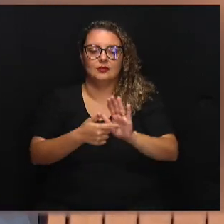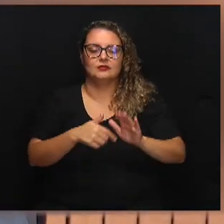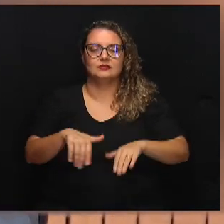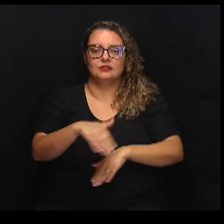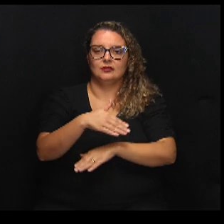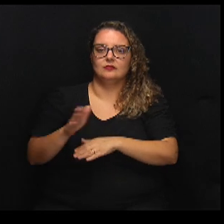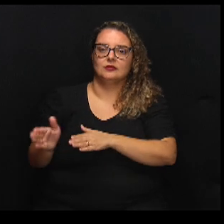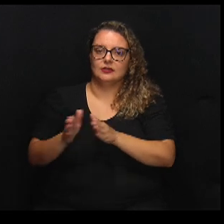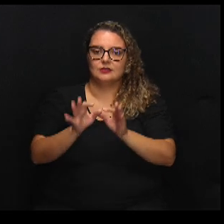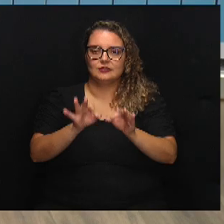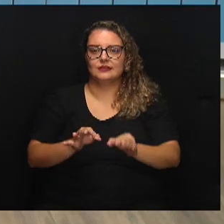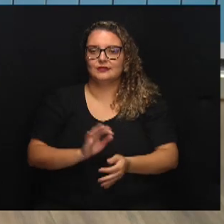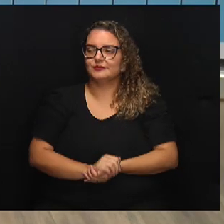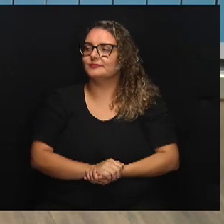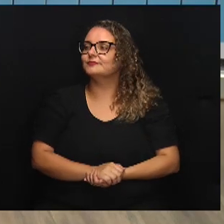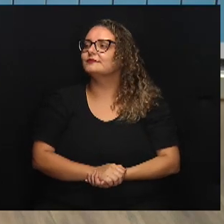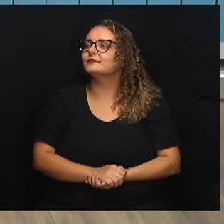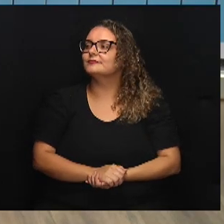no caminho correto.